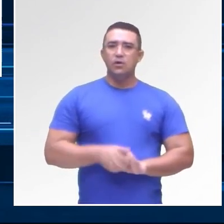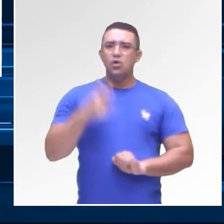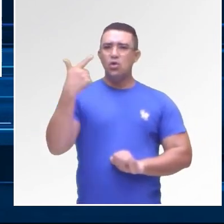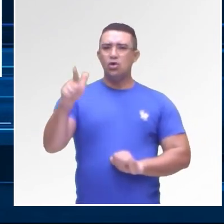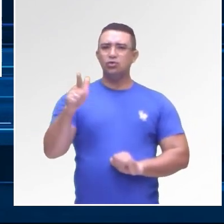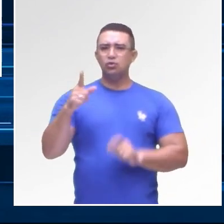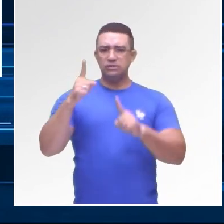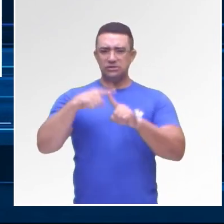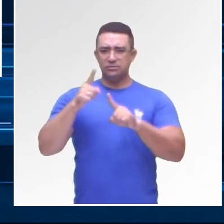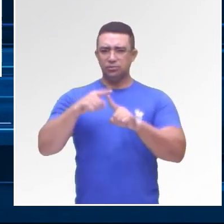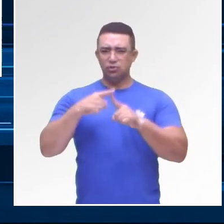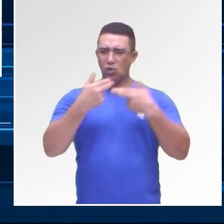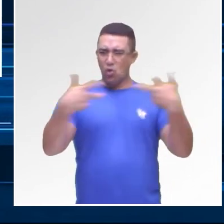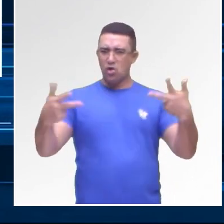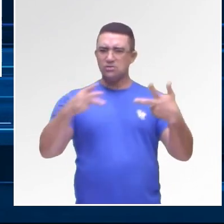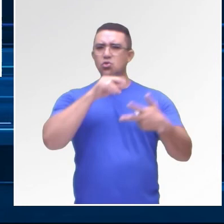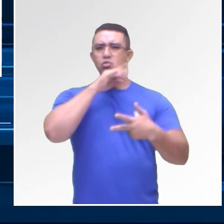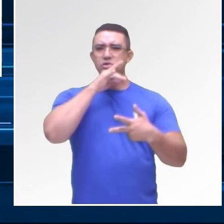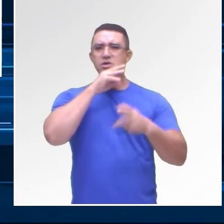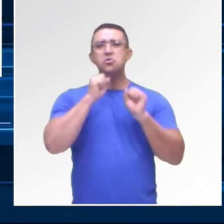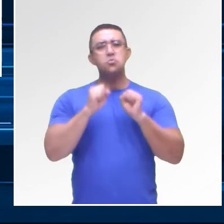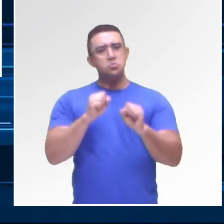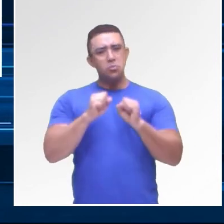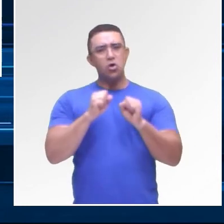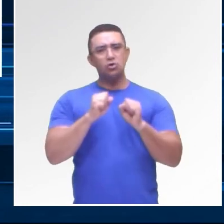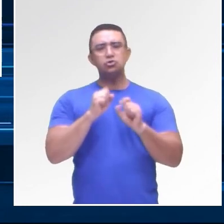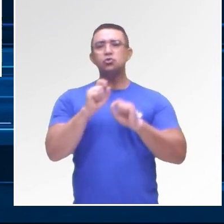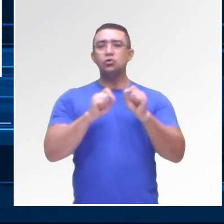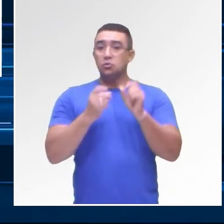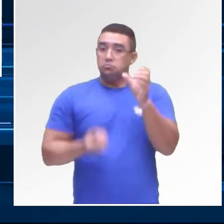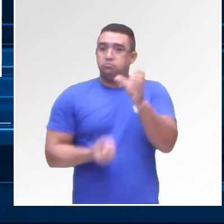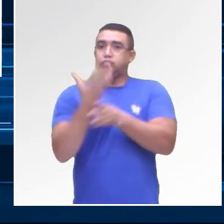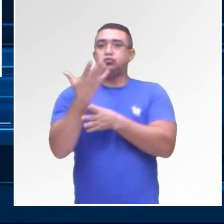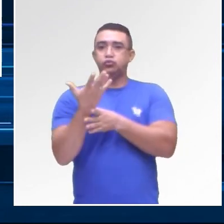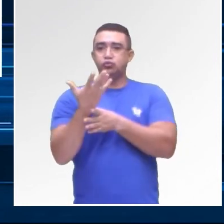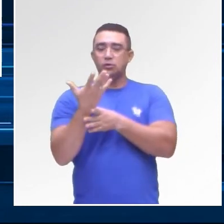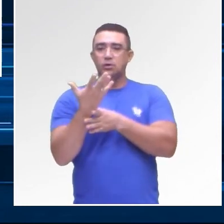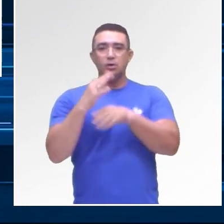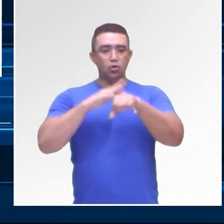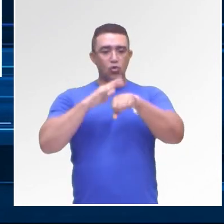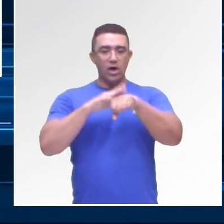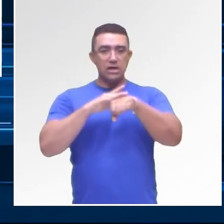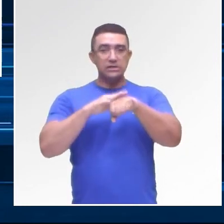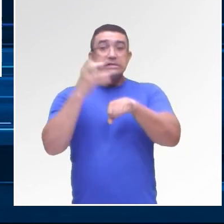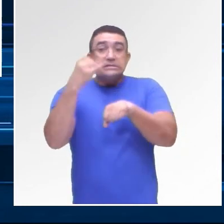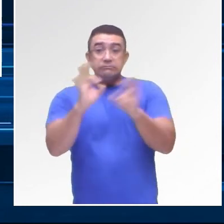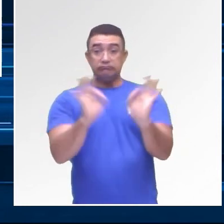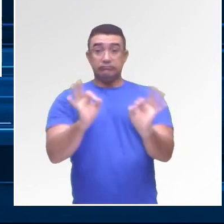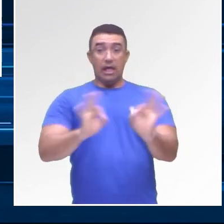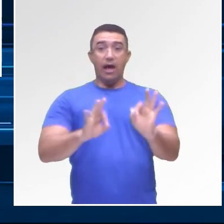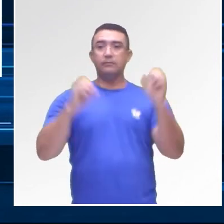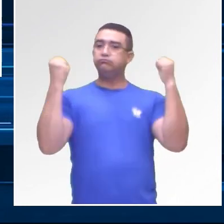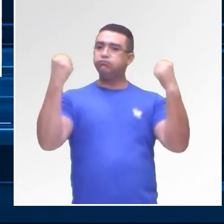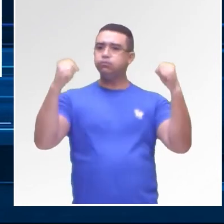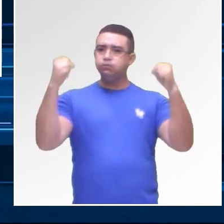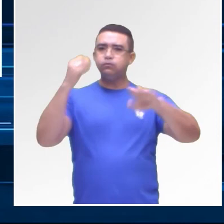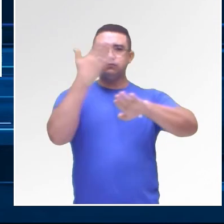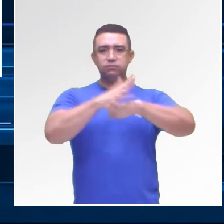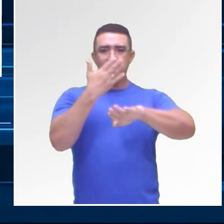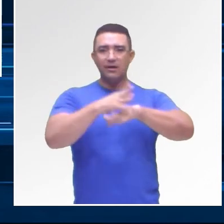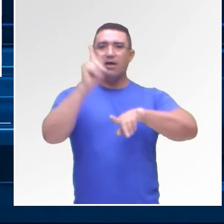que a gente pode contrair, pode trazer para o nosso corpo se a gente não praticar atividade física, é a perda